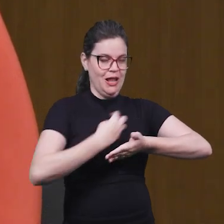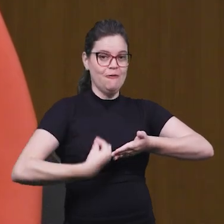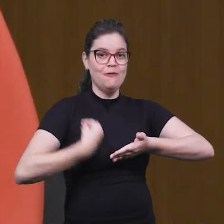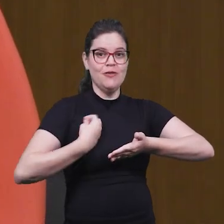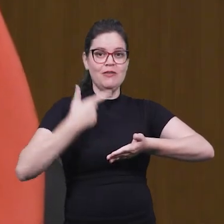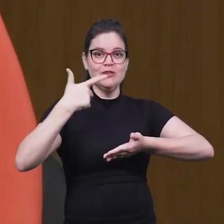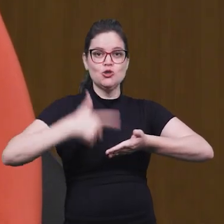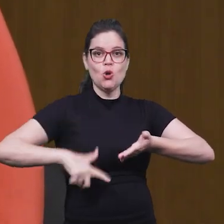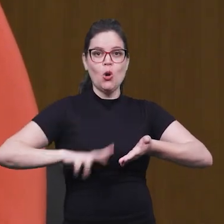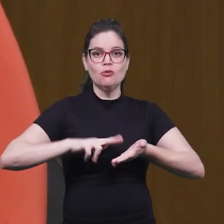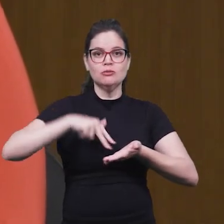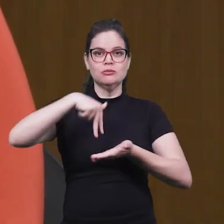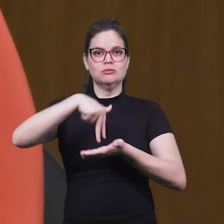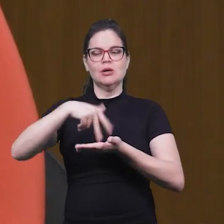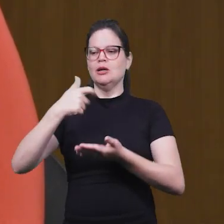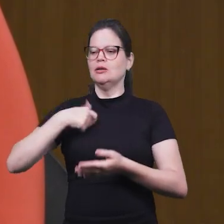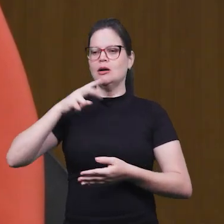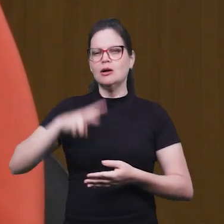com medicamento, com